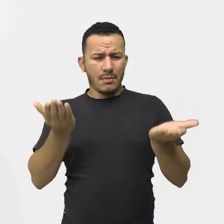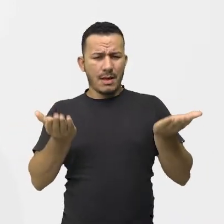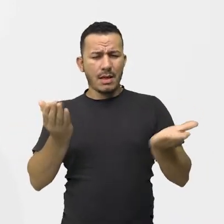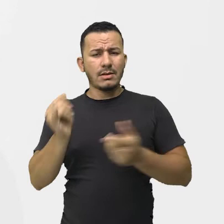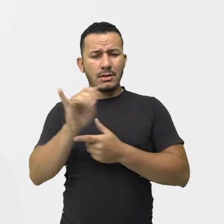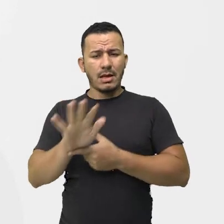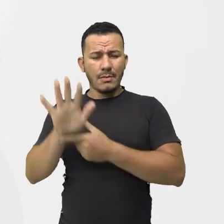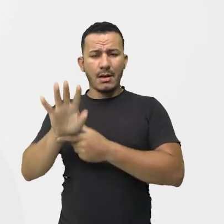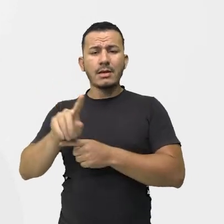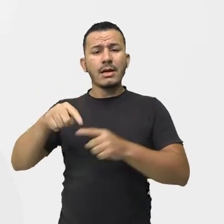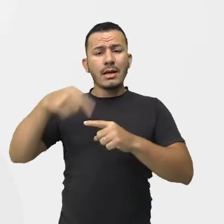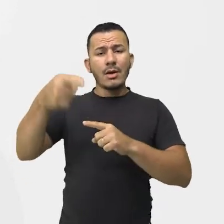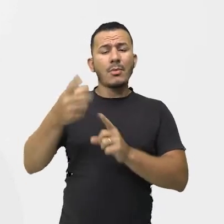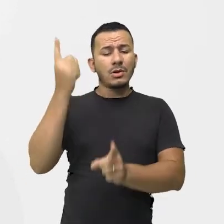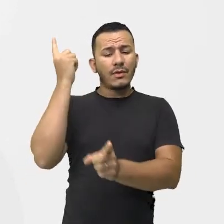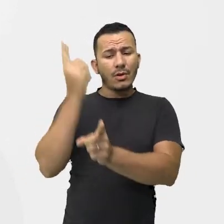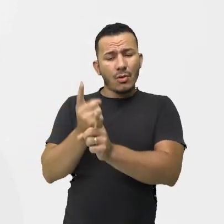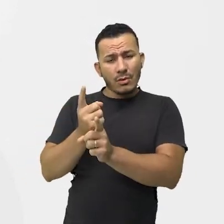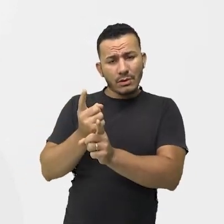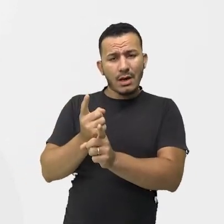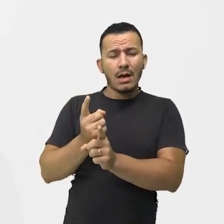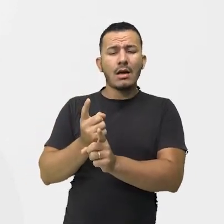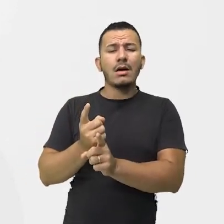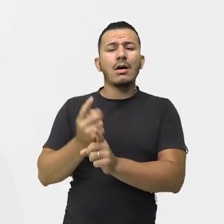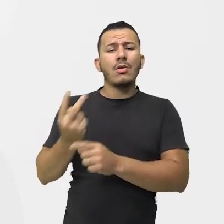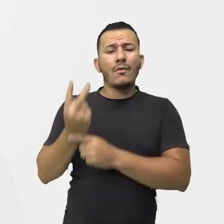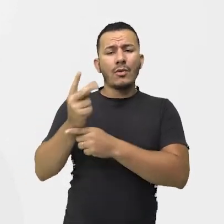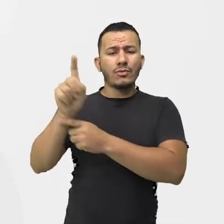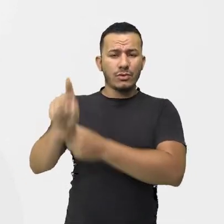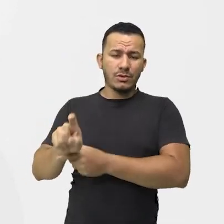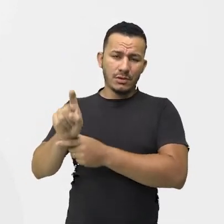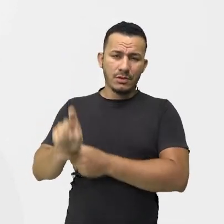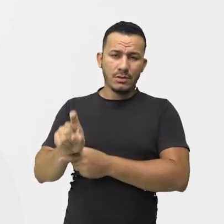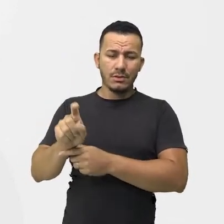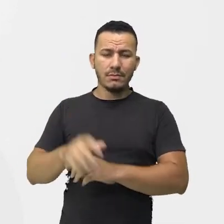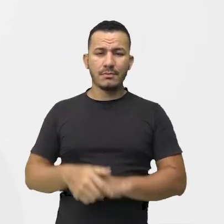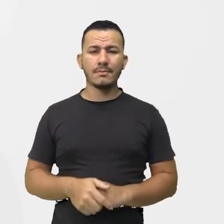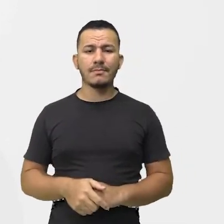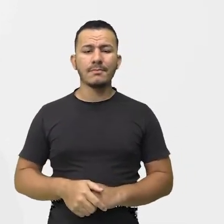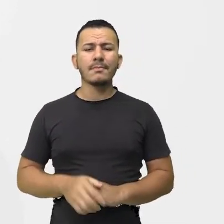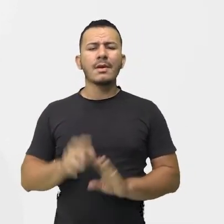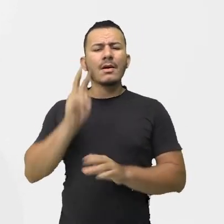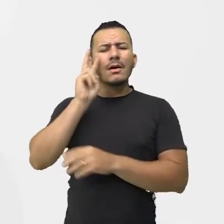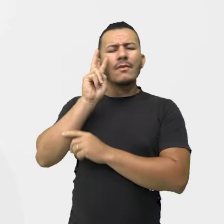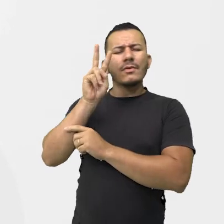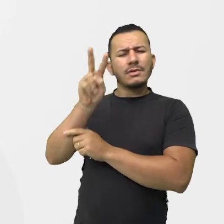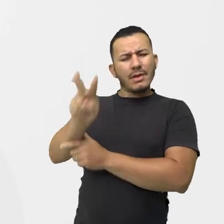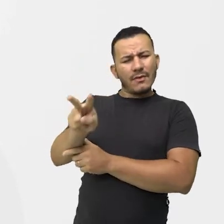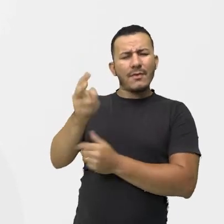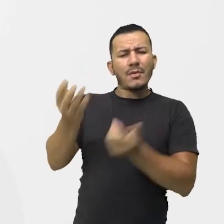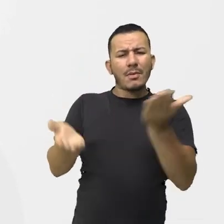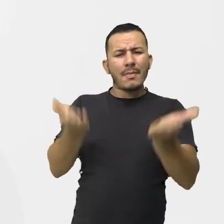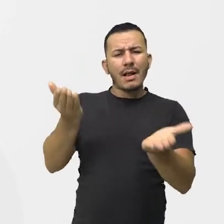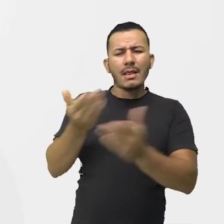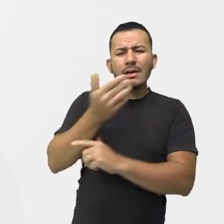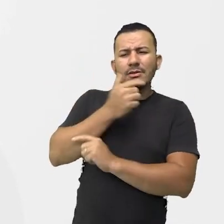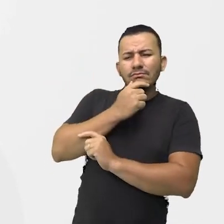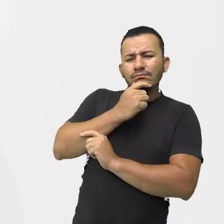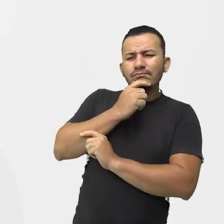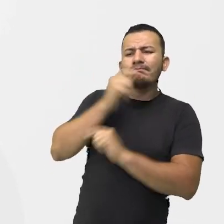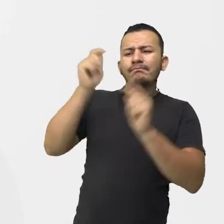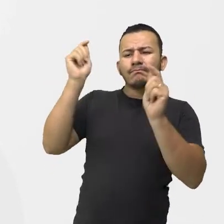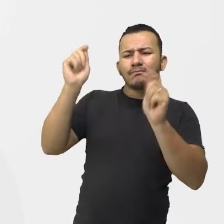da incógnita. Olha só, para saber o valor do x. Eu sei que só de você olhar aí, acho que você já consegue aí